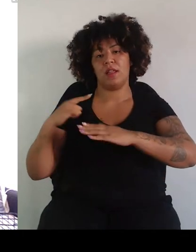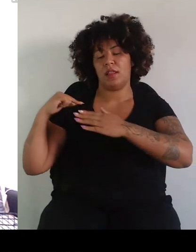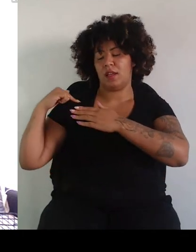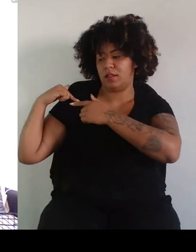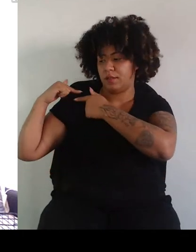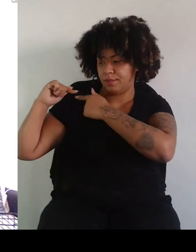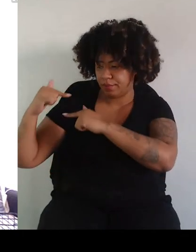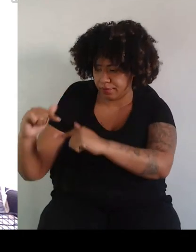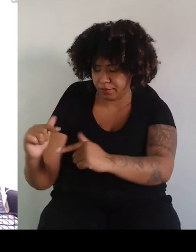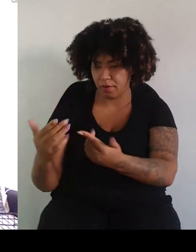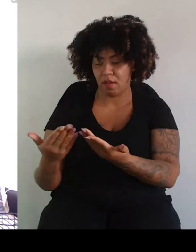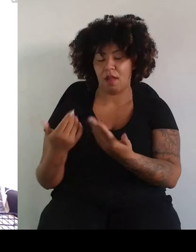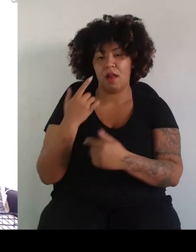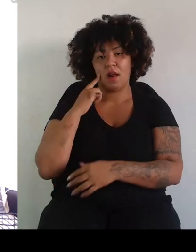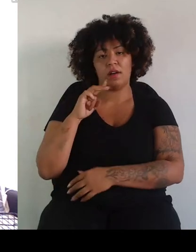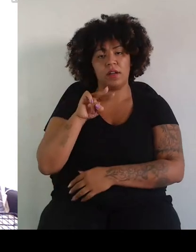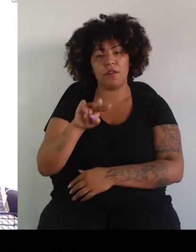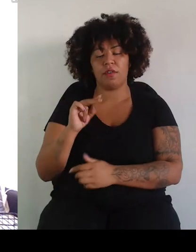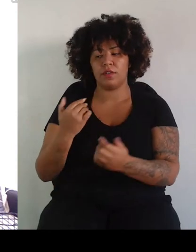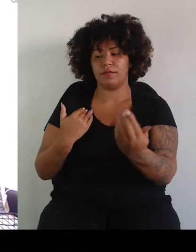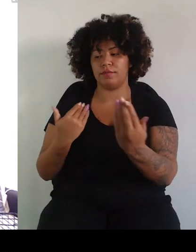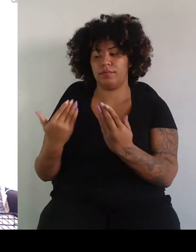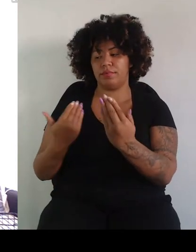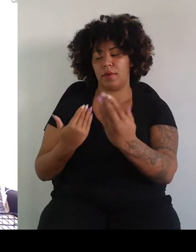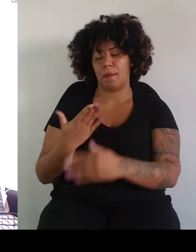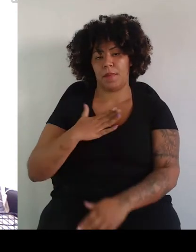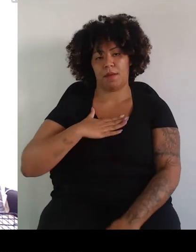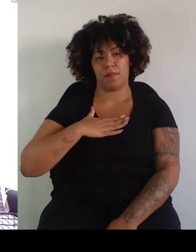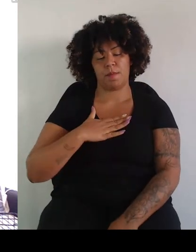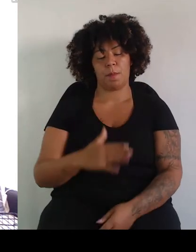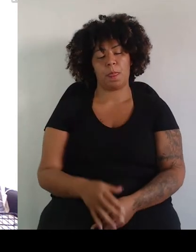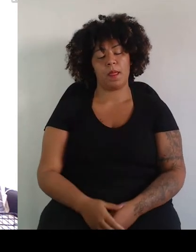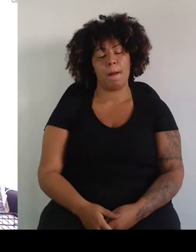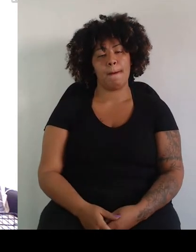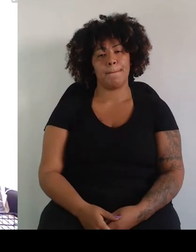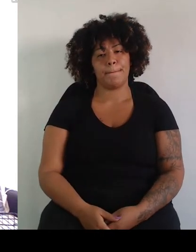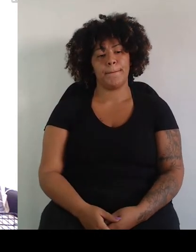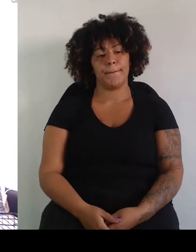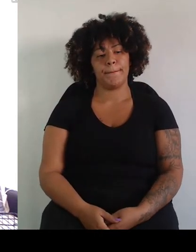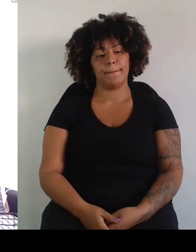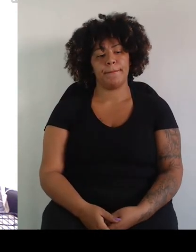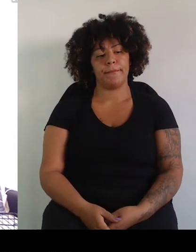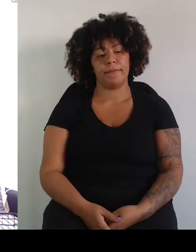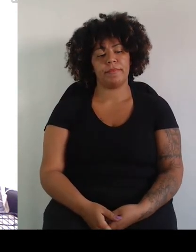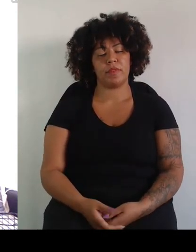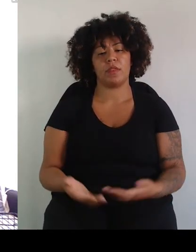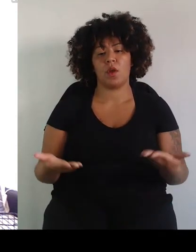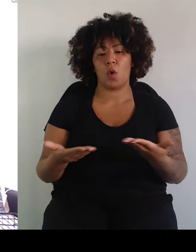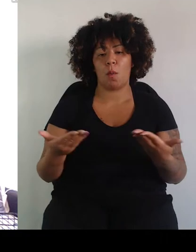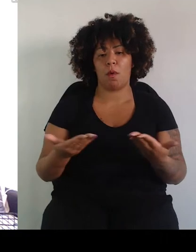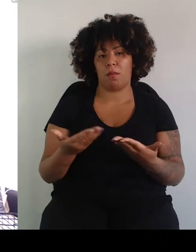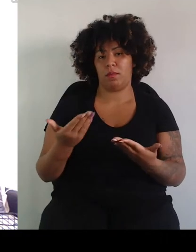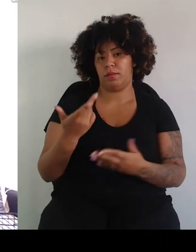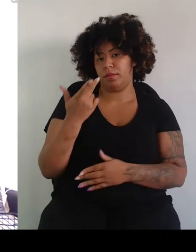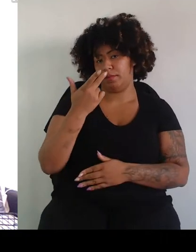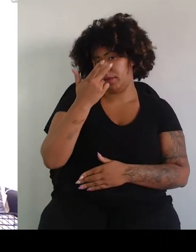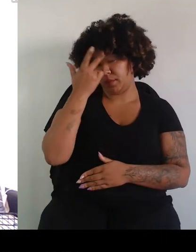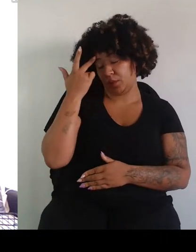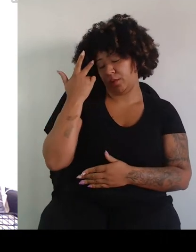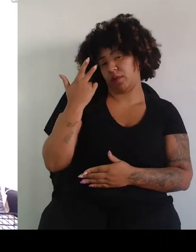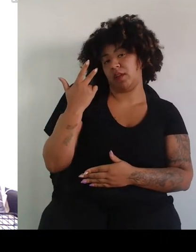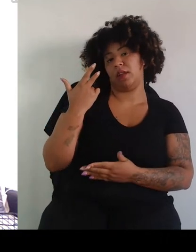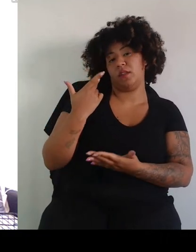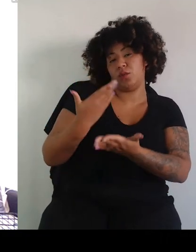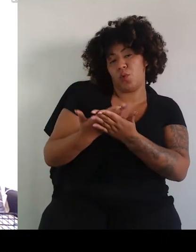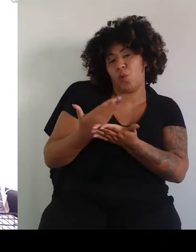que vem sendo analisadas para mim como acadêmica isso é algo